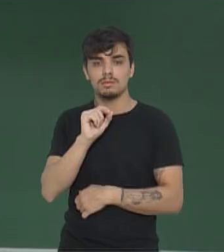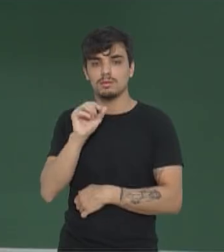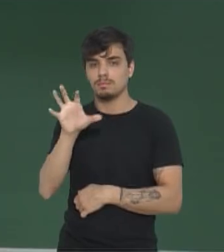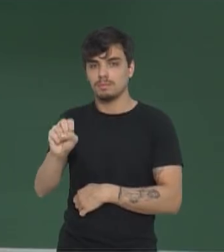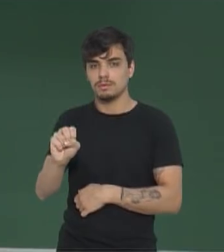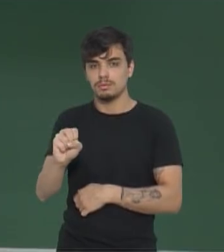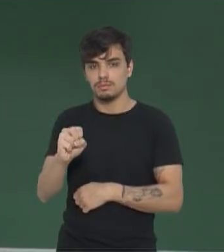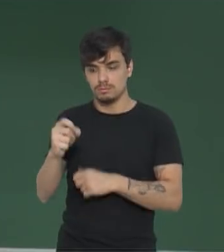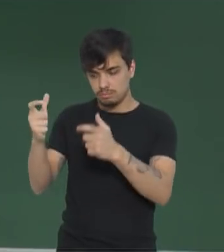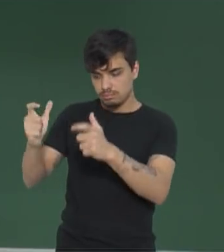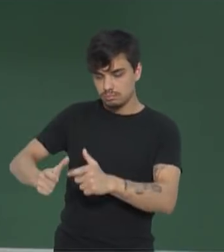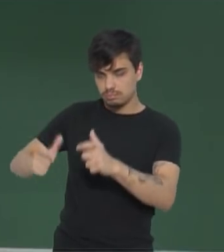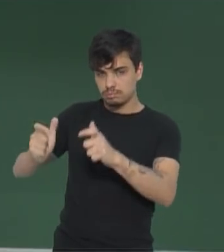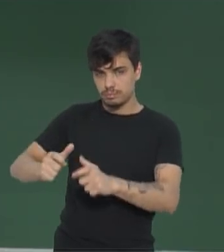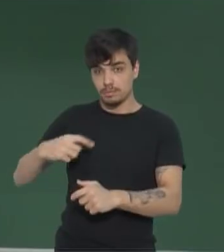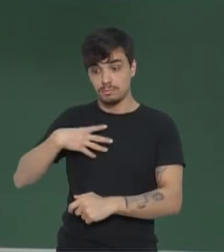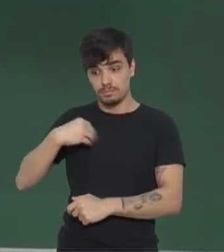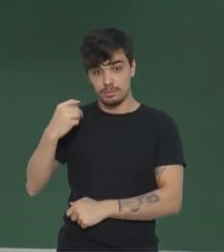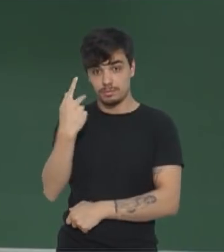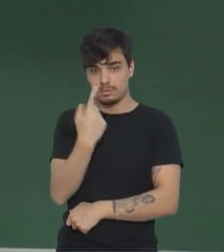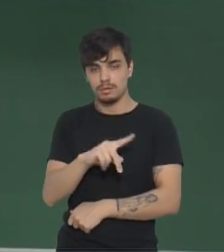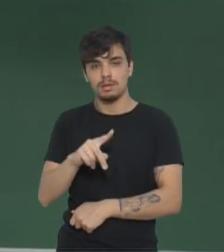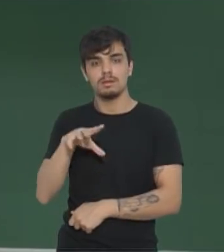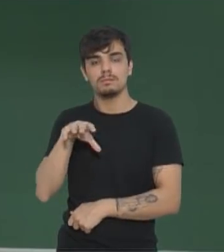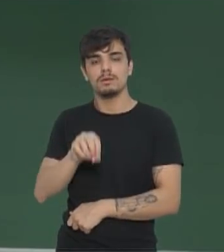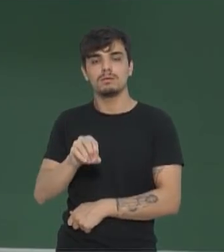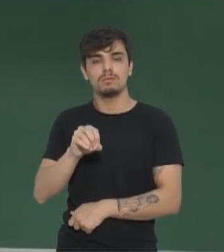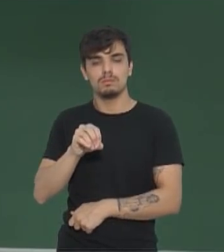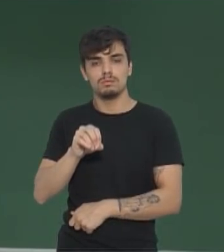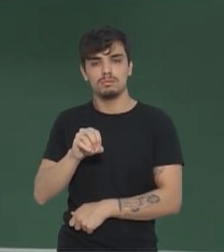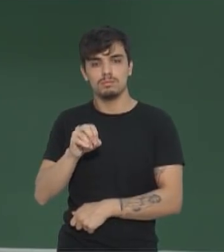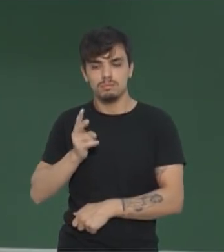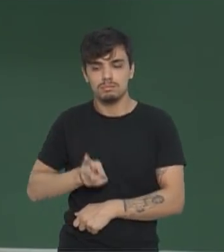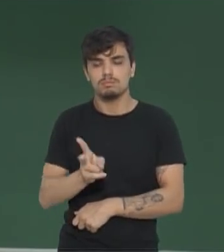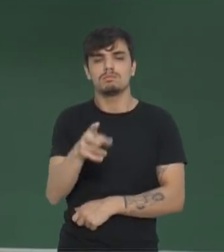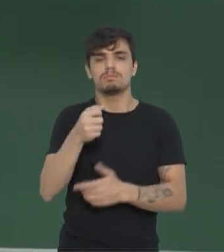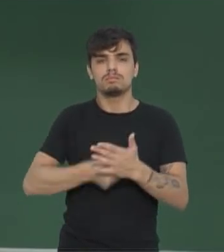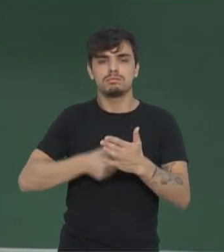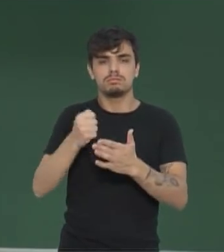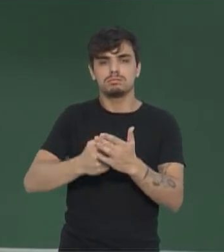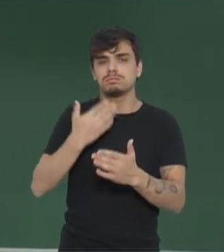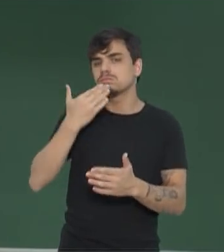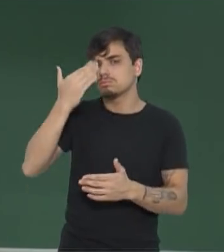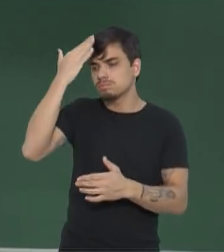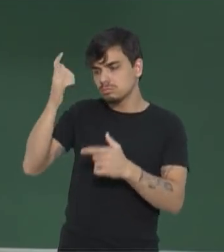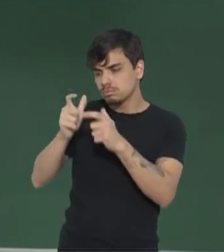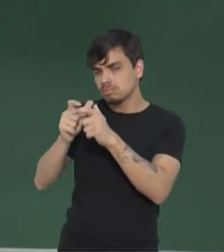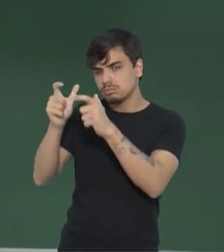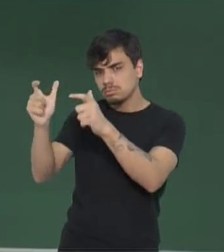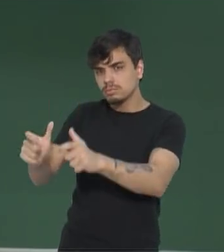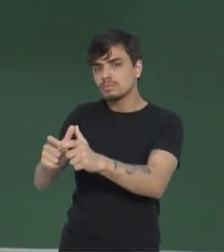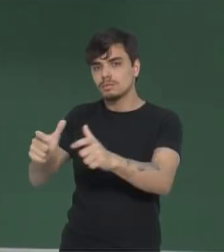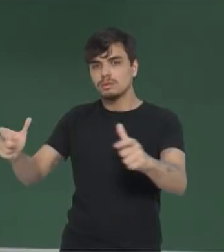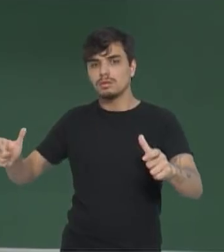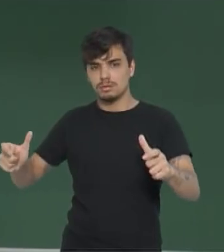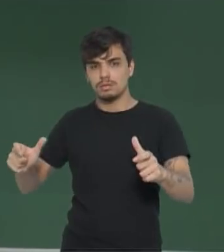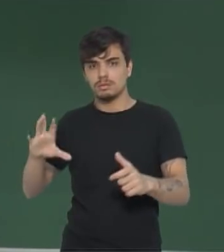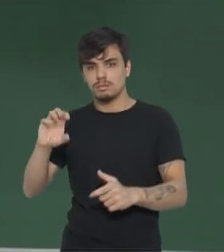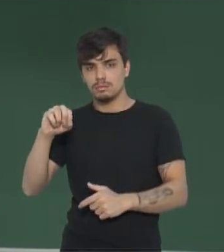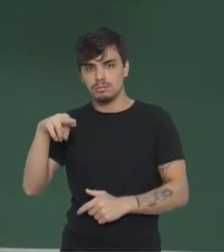as terras. O filho dele, Afonso Henriques, ele tem que continuar a combater os árabes nessa região para aumentar o